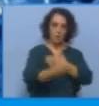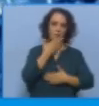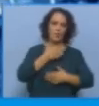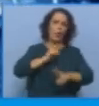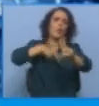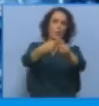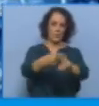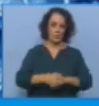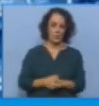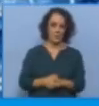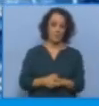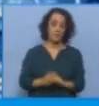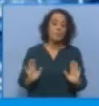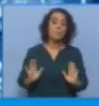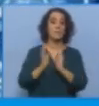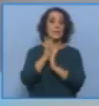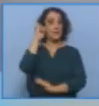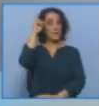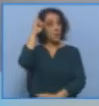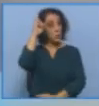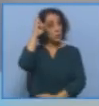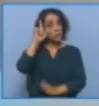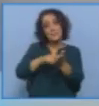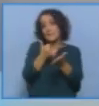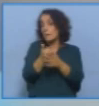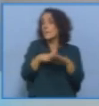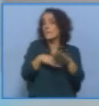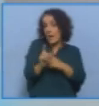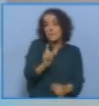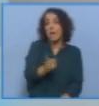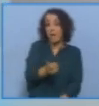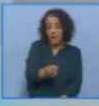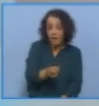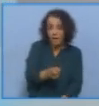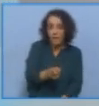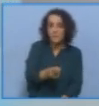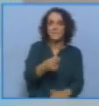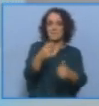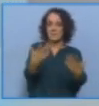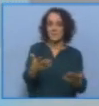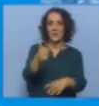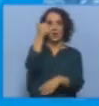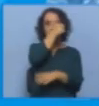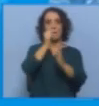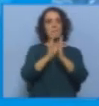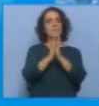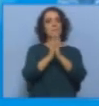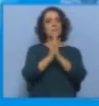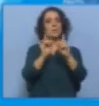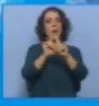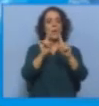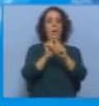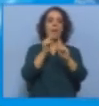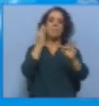respeito. Bem, Deus faz isto sempre e celebrar a Eucaristia é a generosidade de